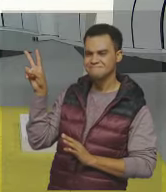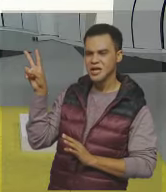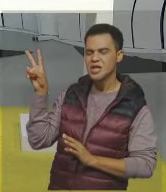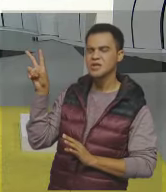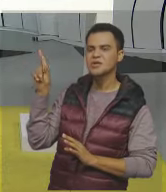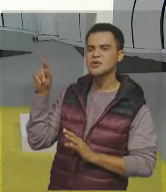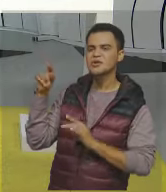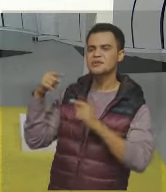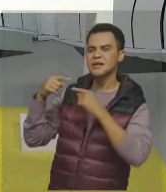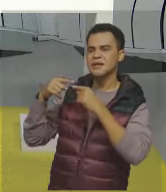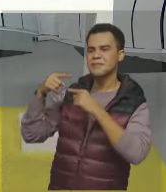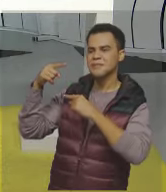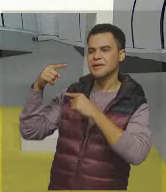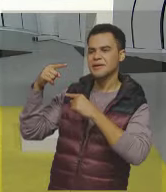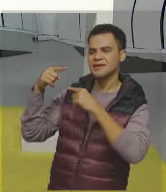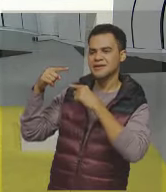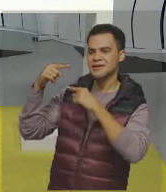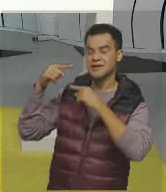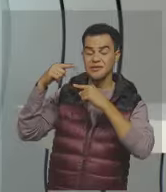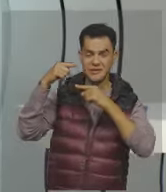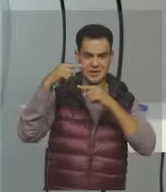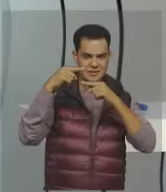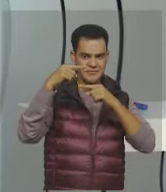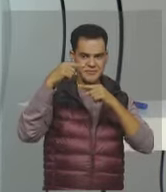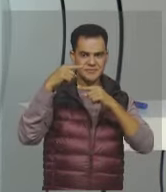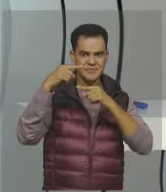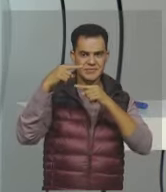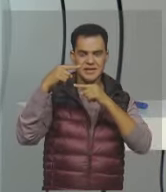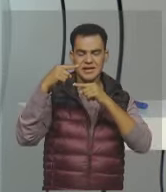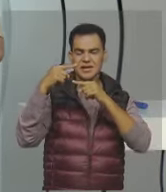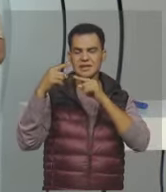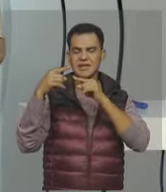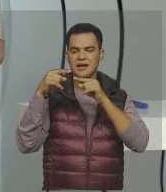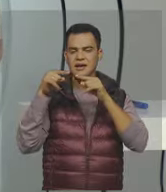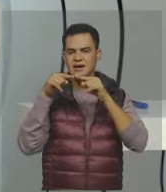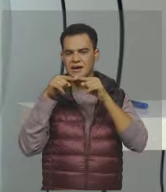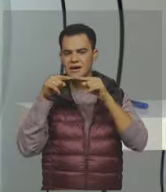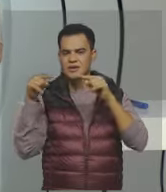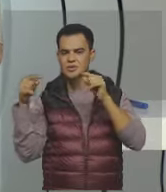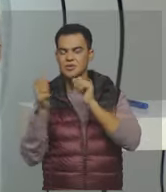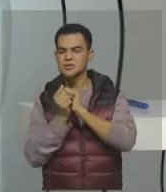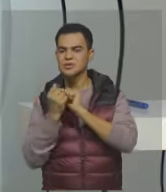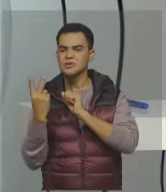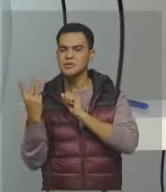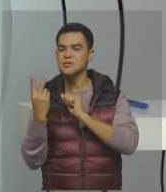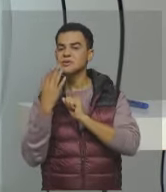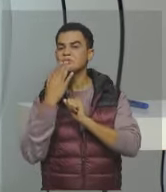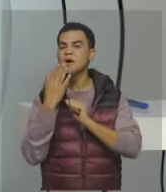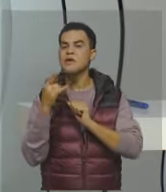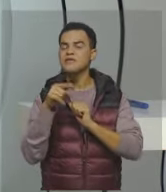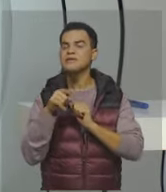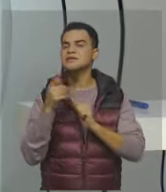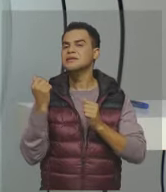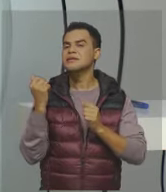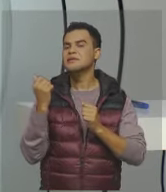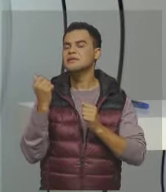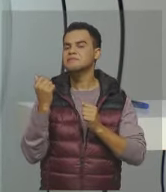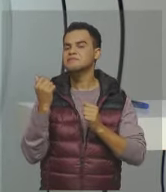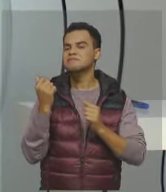paralelo estão em série com esses outros dois. Então, quanto seria a resistência equivalente nesse caso? Seria